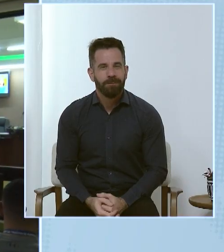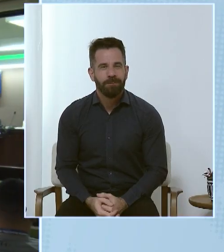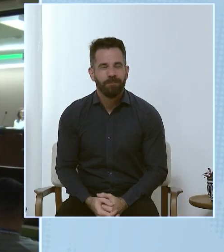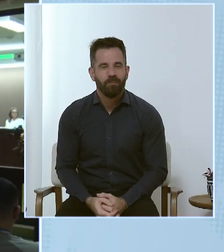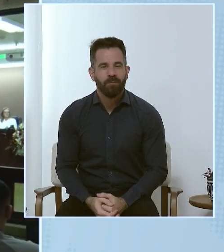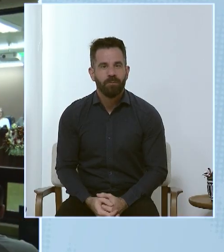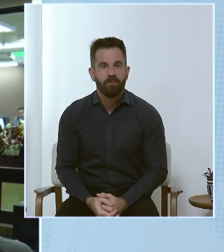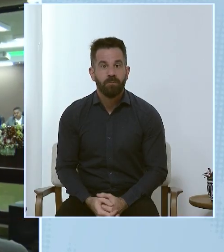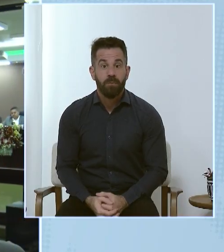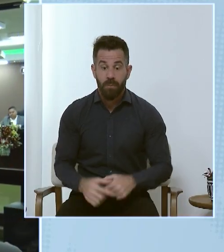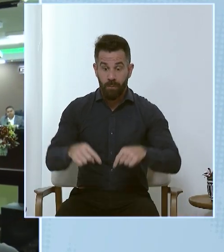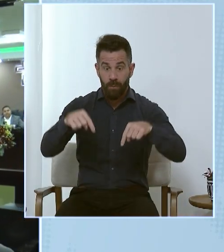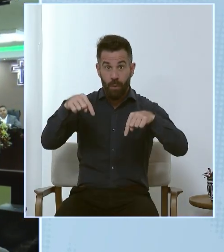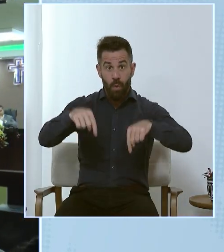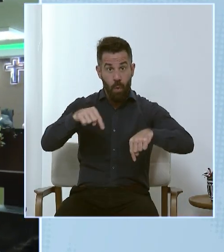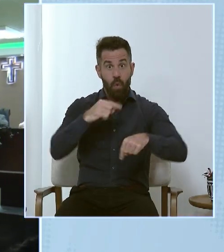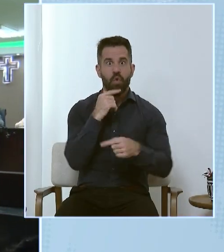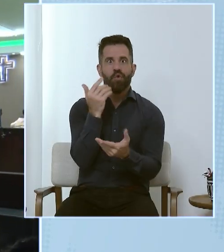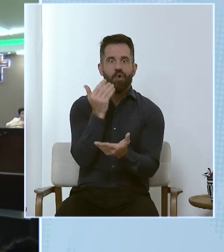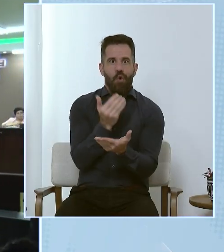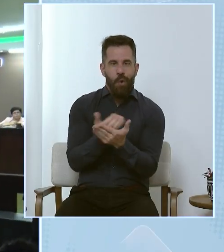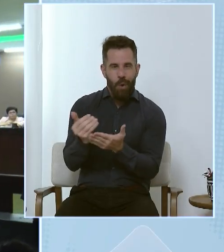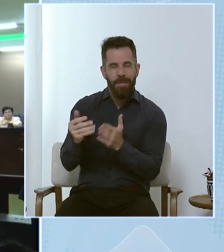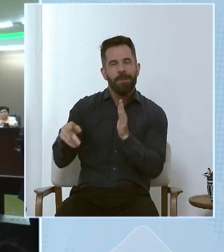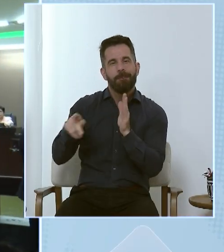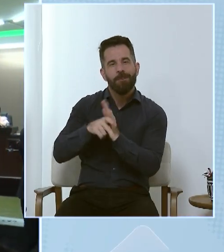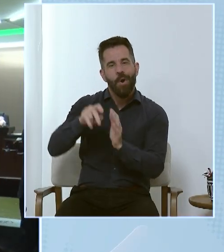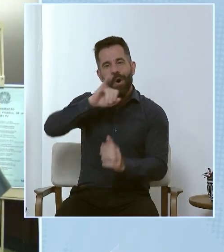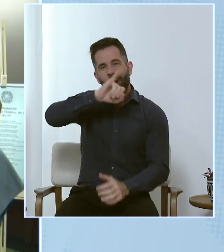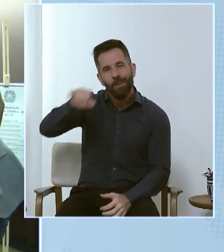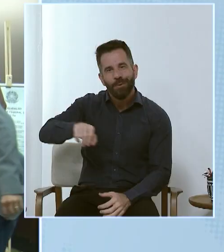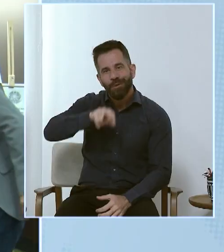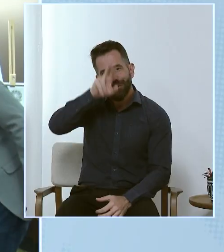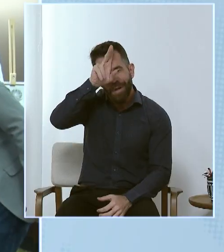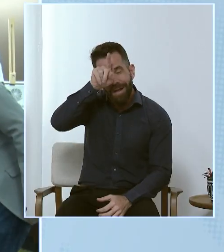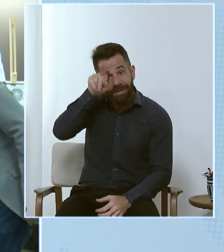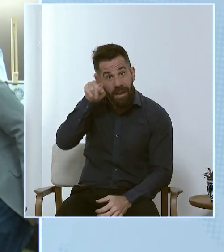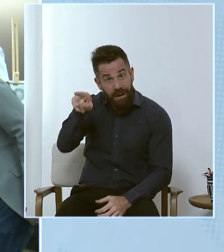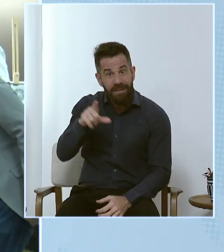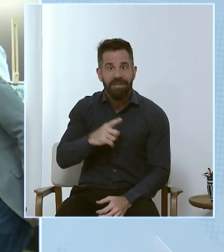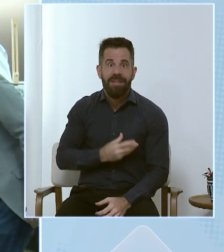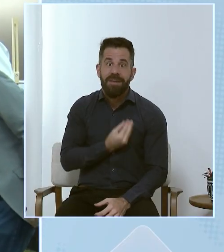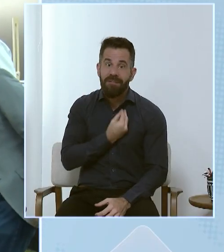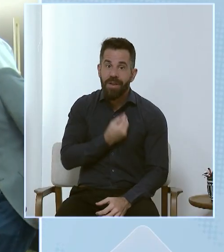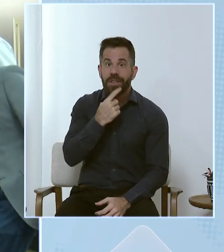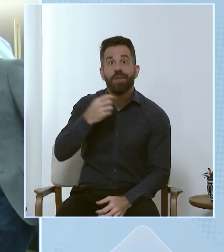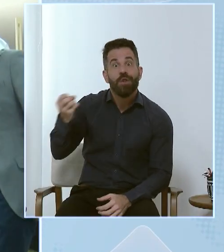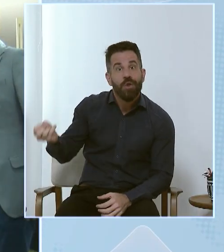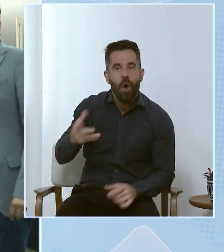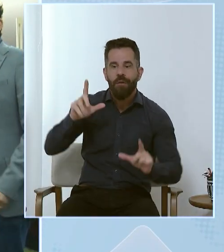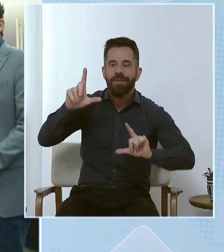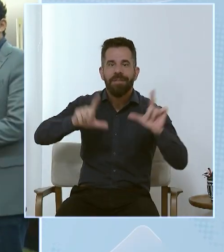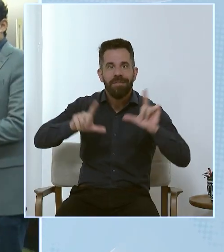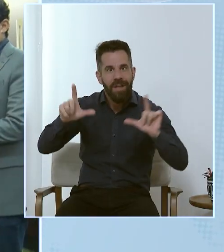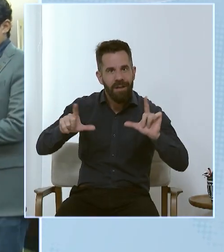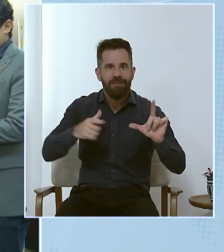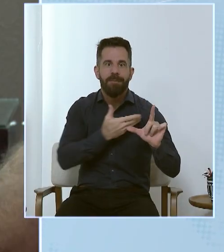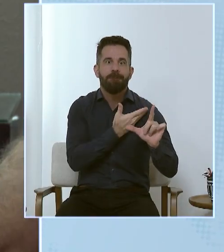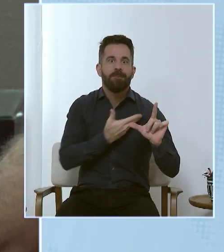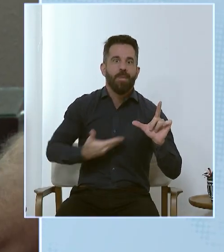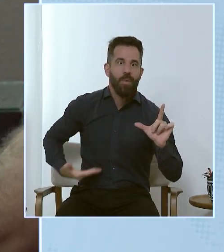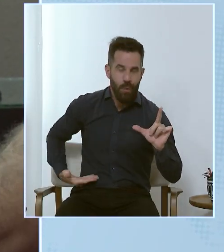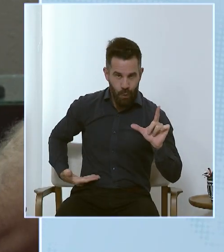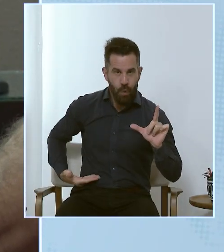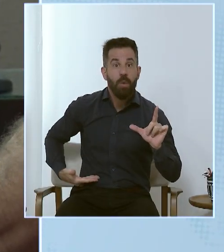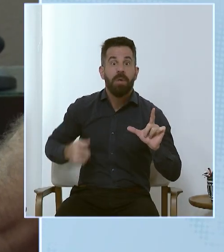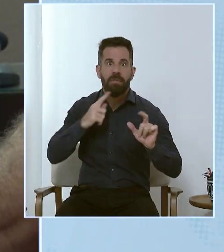A partir de hoje, a população de Jataí, no sudoeste goiano, passa a contar com uma nova emissora de televisão pública